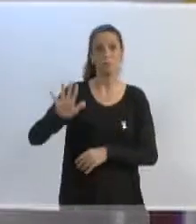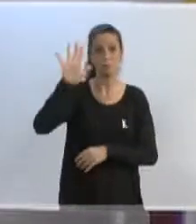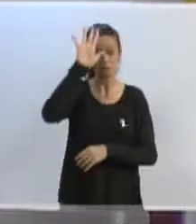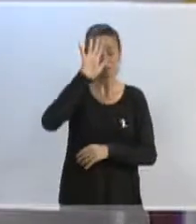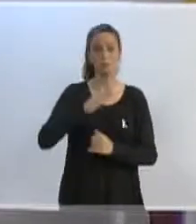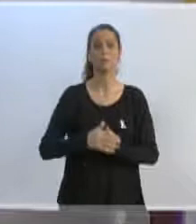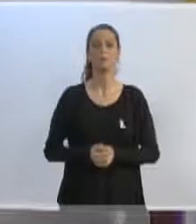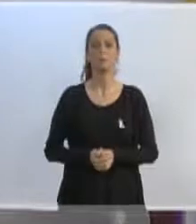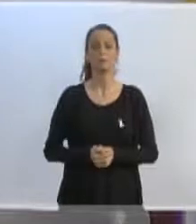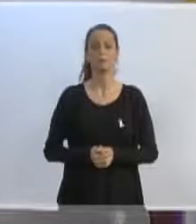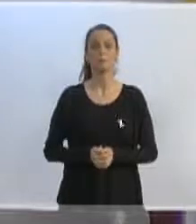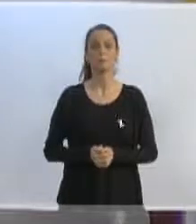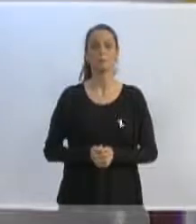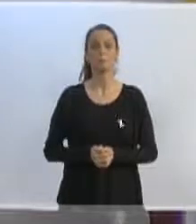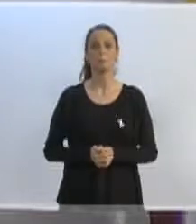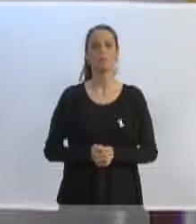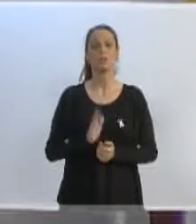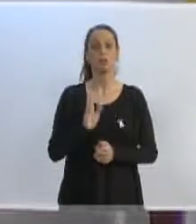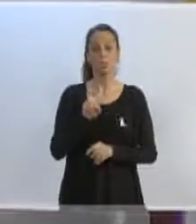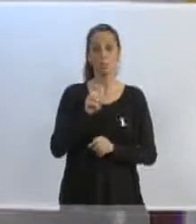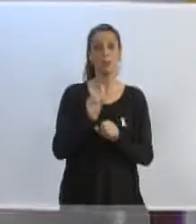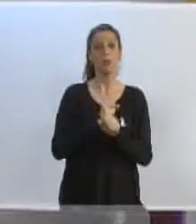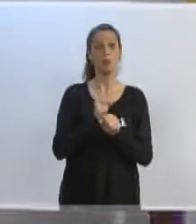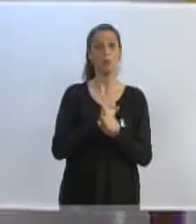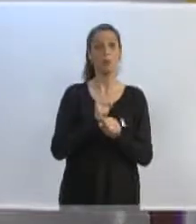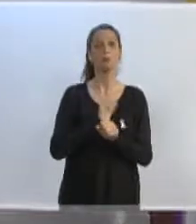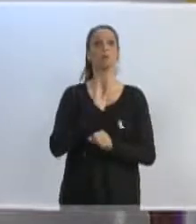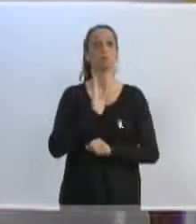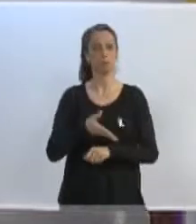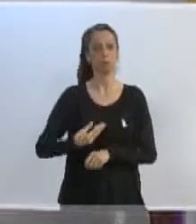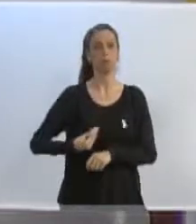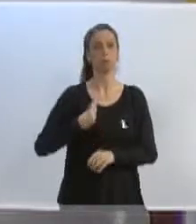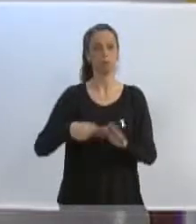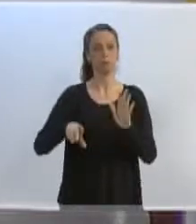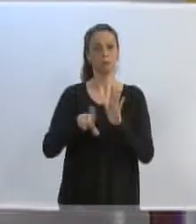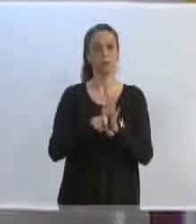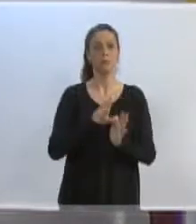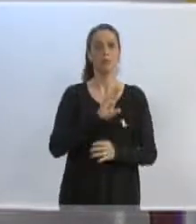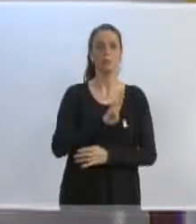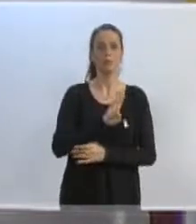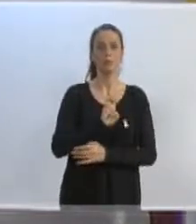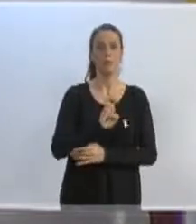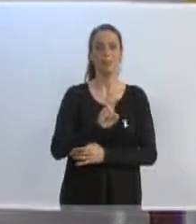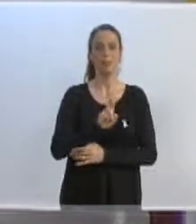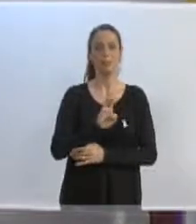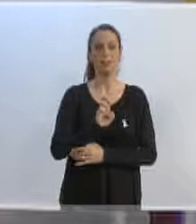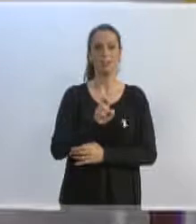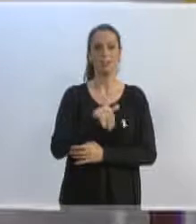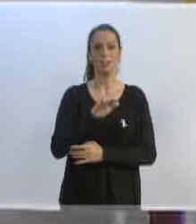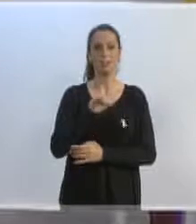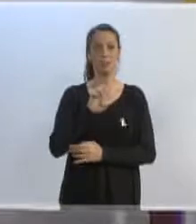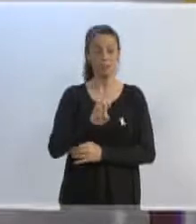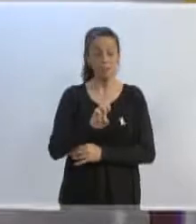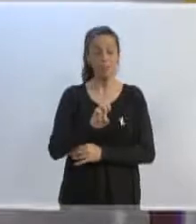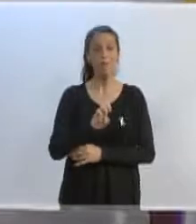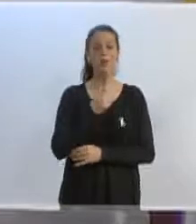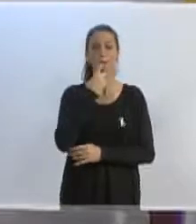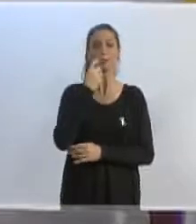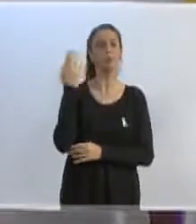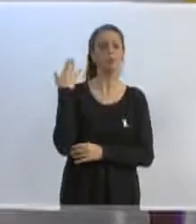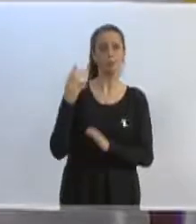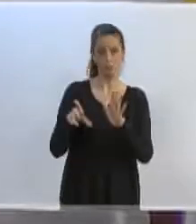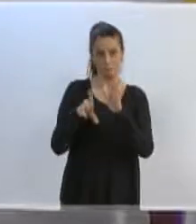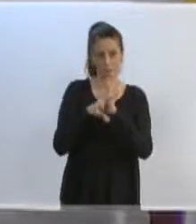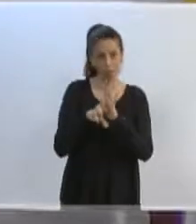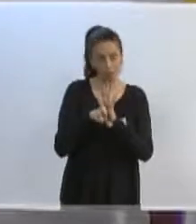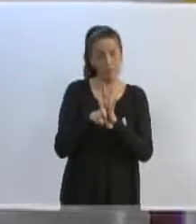que ela já existe há 5 anos, que é a Lei Berenice Piana, e tão recente quanto essa